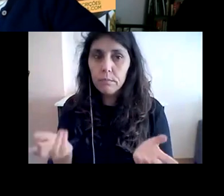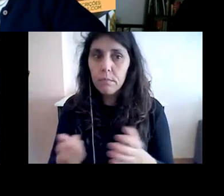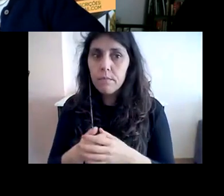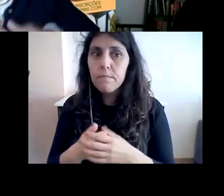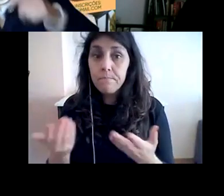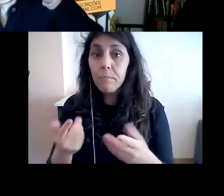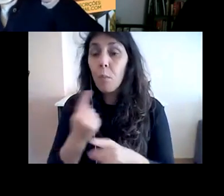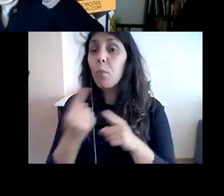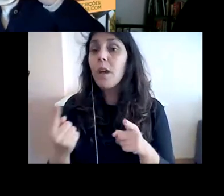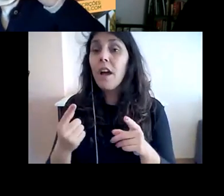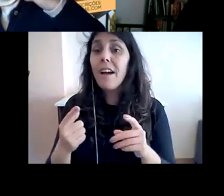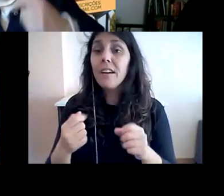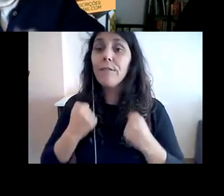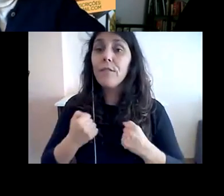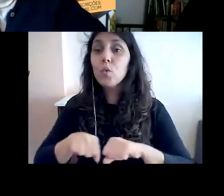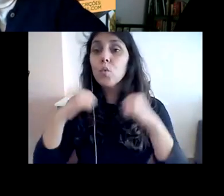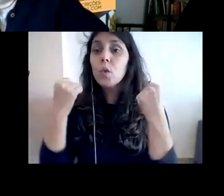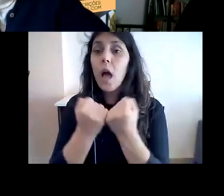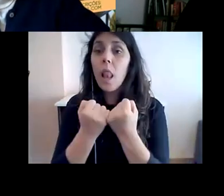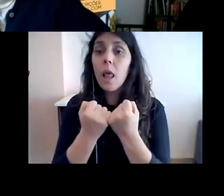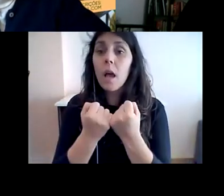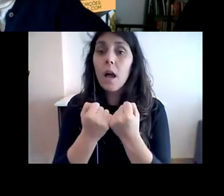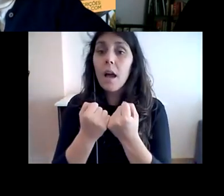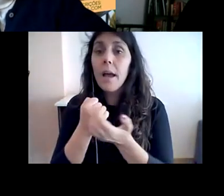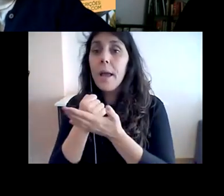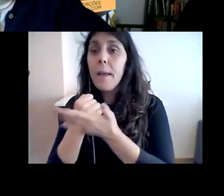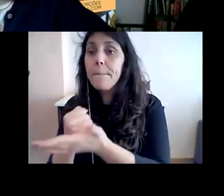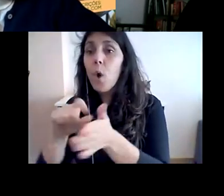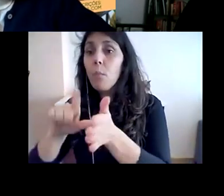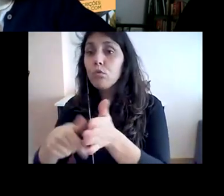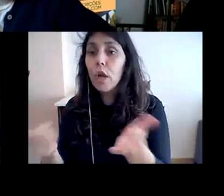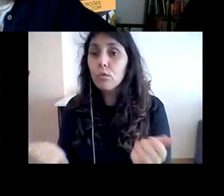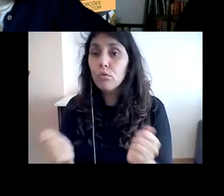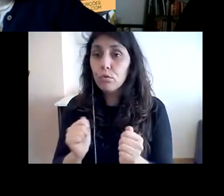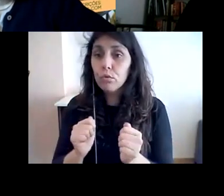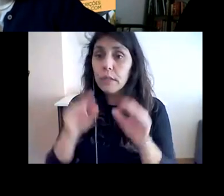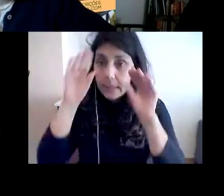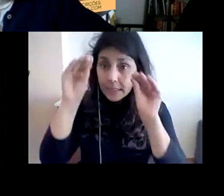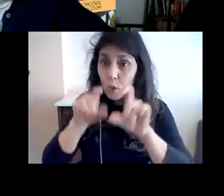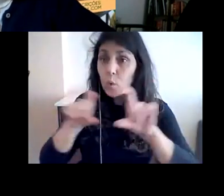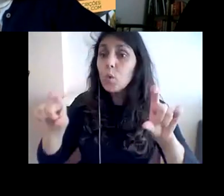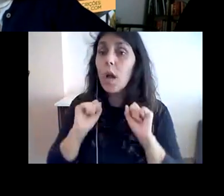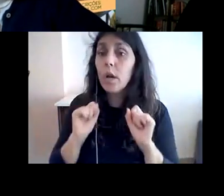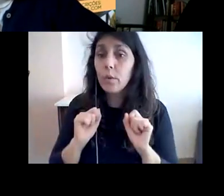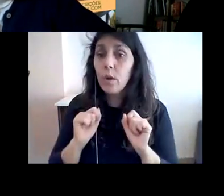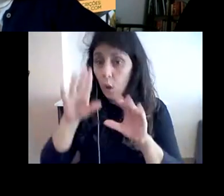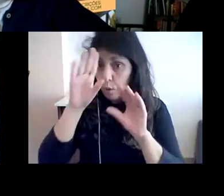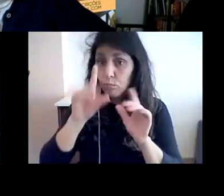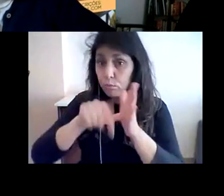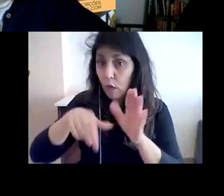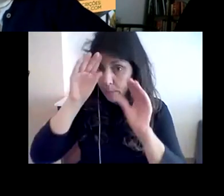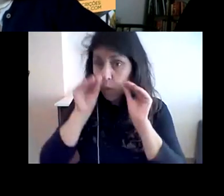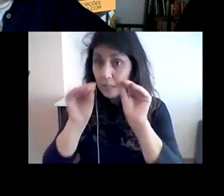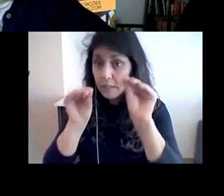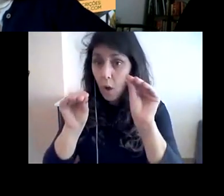Porque aí as forças sociais que apoiam os projetos para o ensino secundário, o projeto para a educação, são